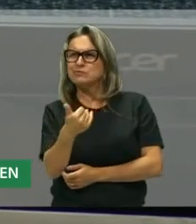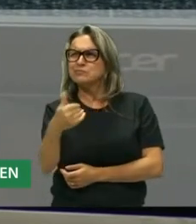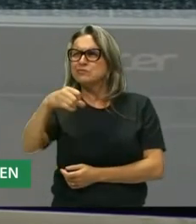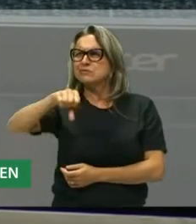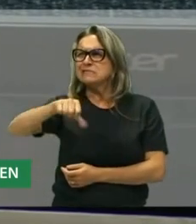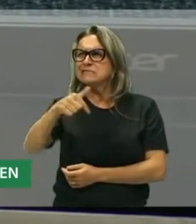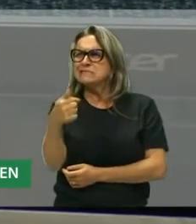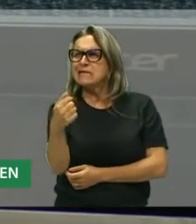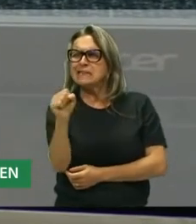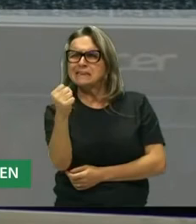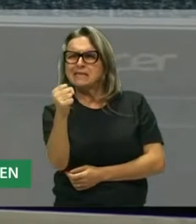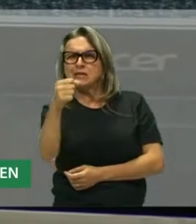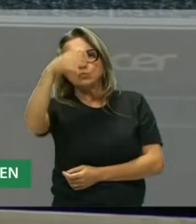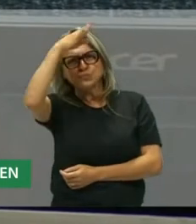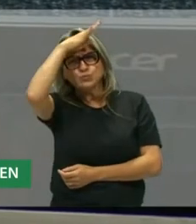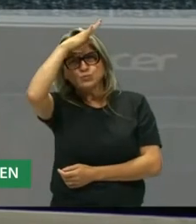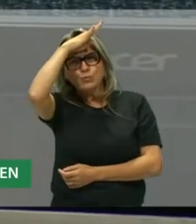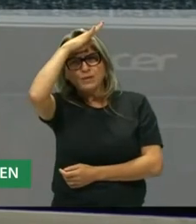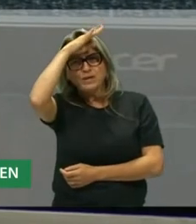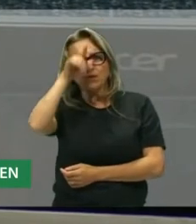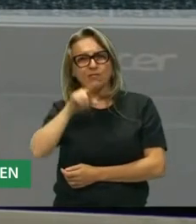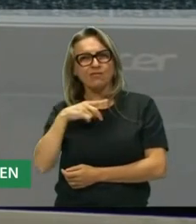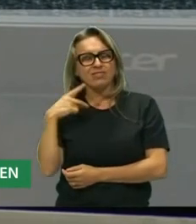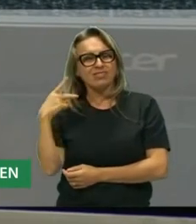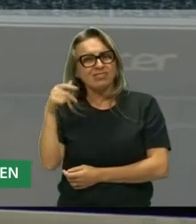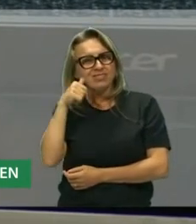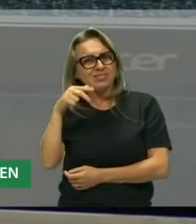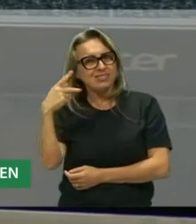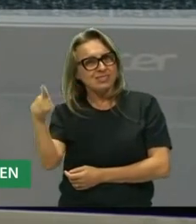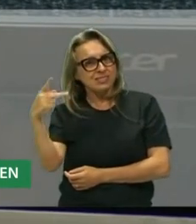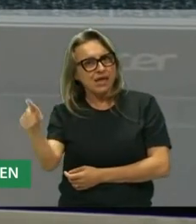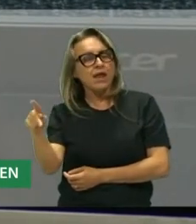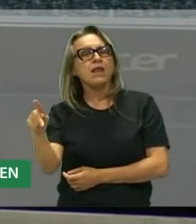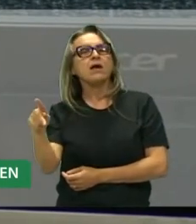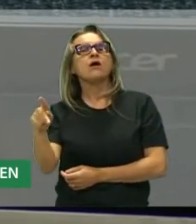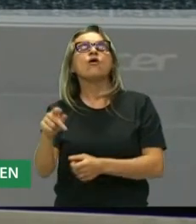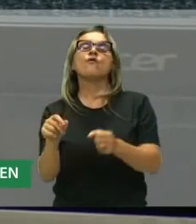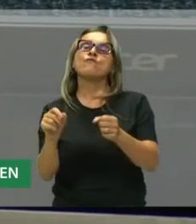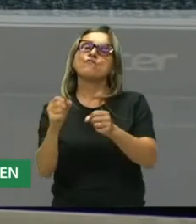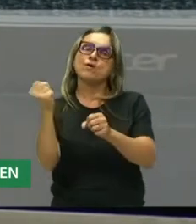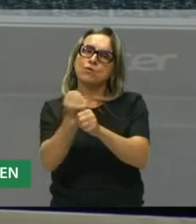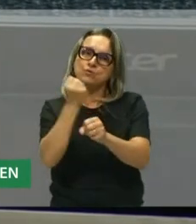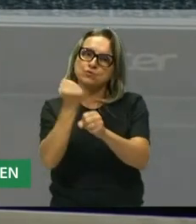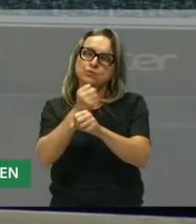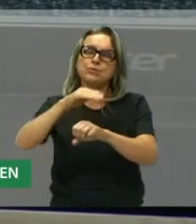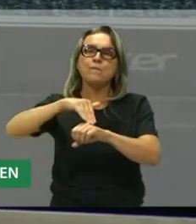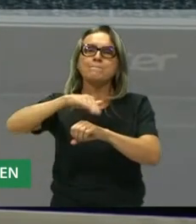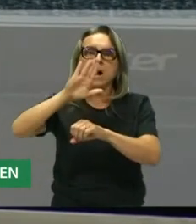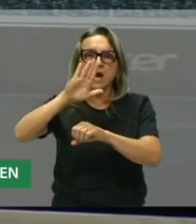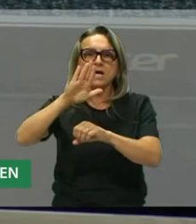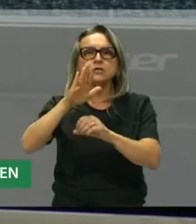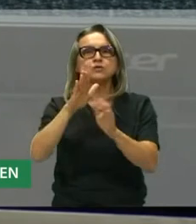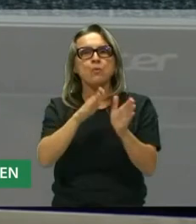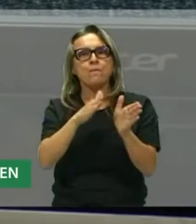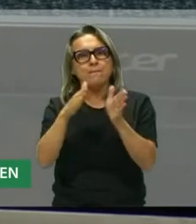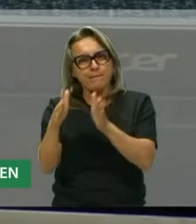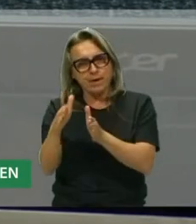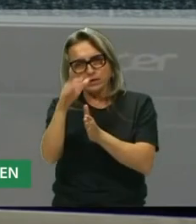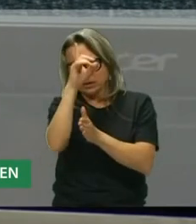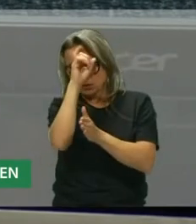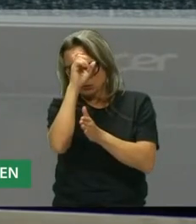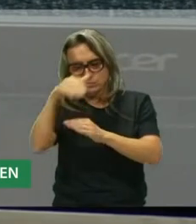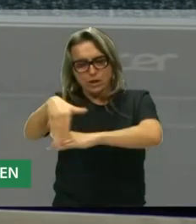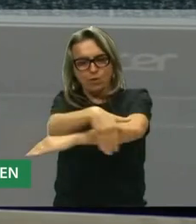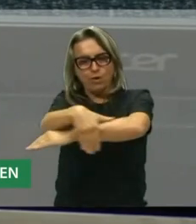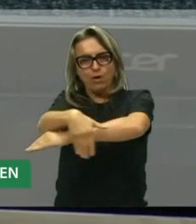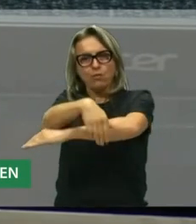por um sobrinho da Dona Marieta, foi edificado mais uma parte do hospital na Avenida Marcos